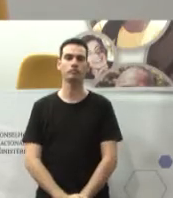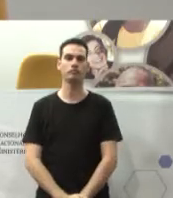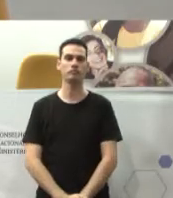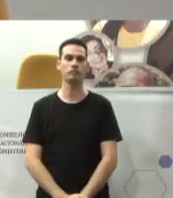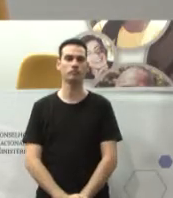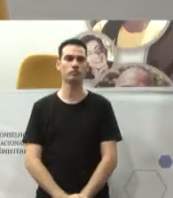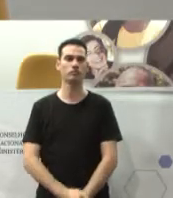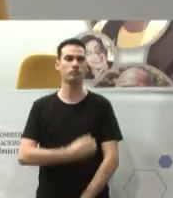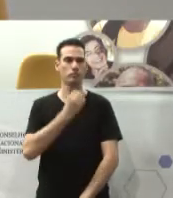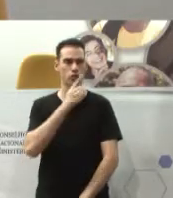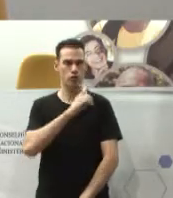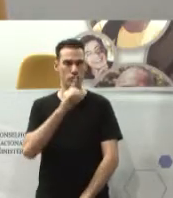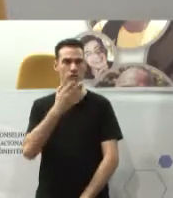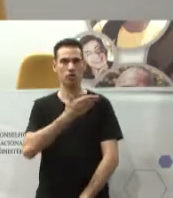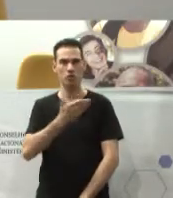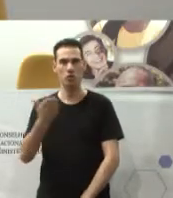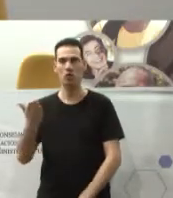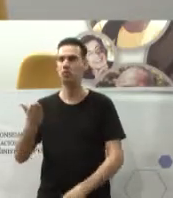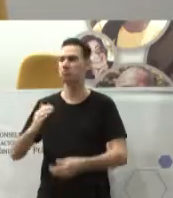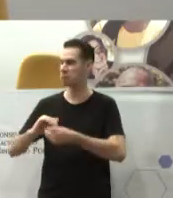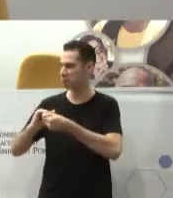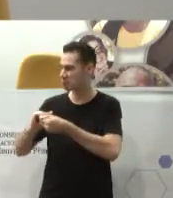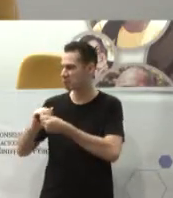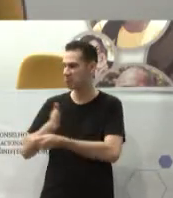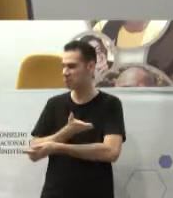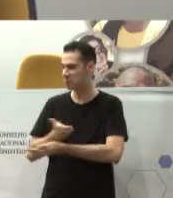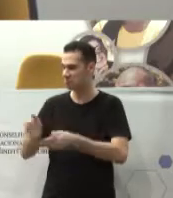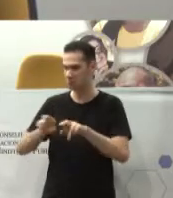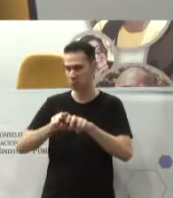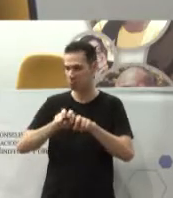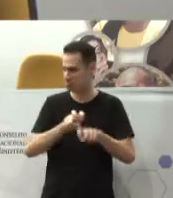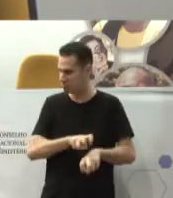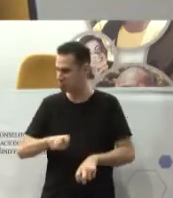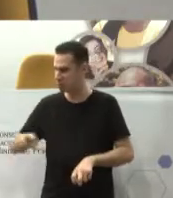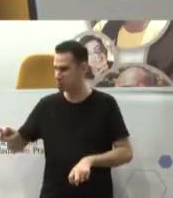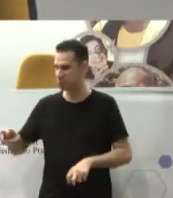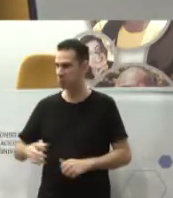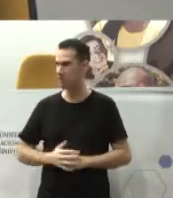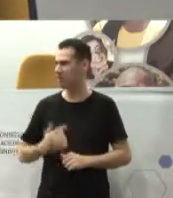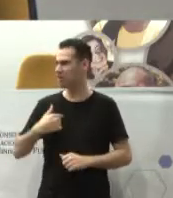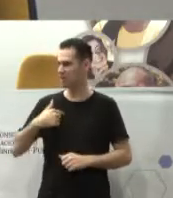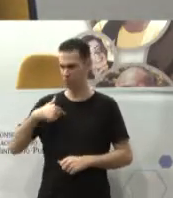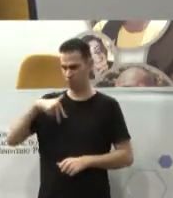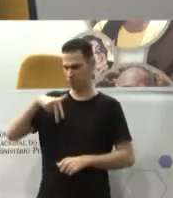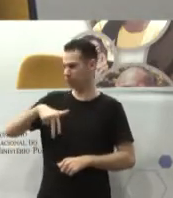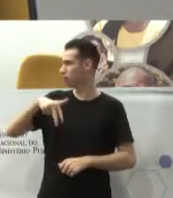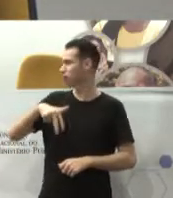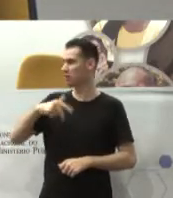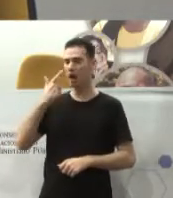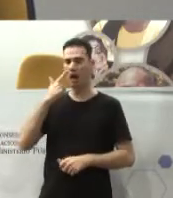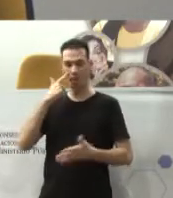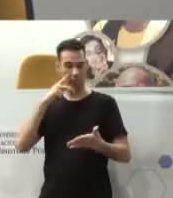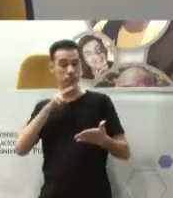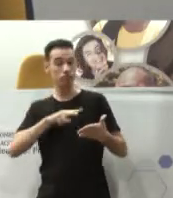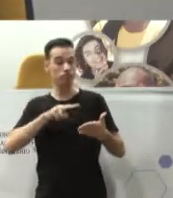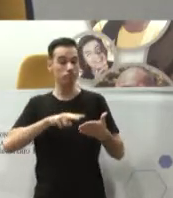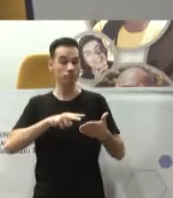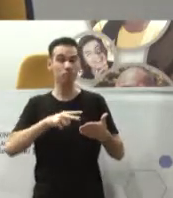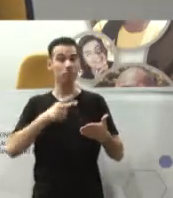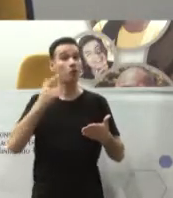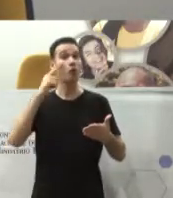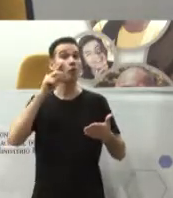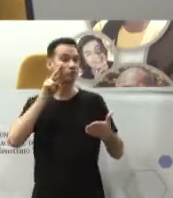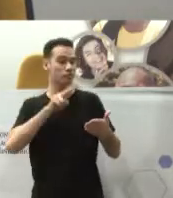Bom dia a todos, doutor Henrique, cumprimento a mesa, em seu nome. Eu acho que eu vou ficar aqui na frente para ver minha cola, como é que eu sei que é o que eu vou falar, está